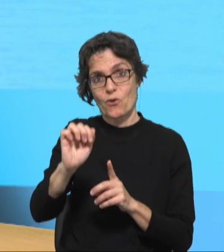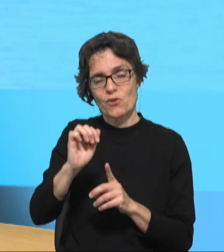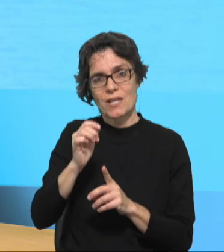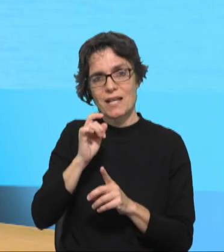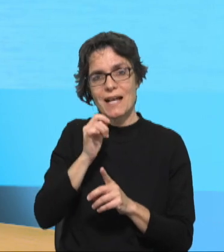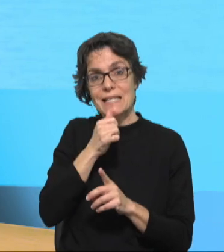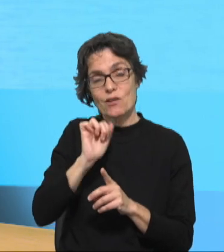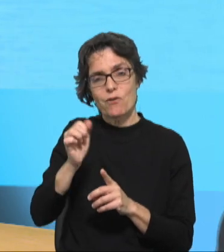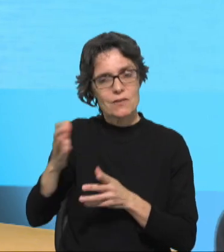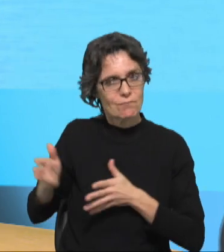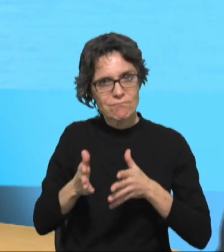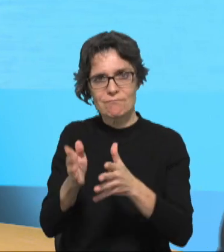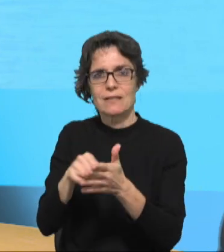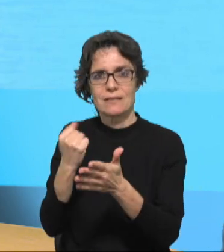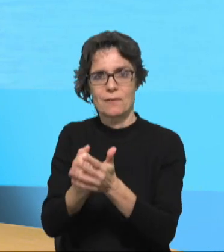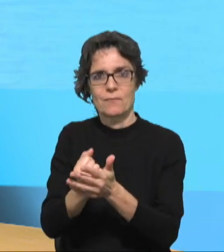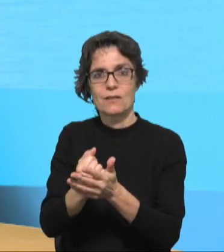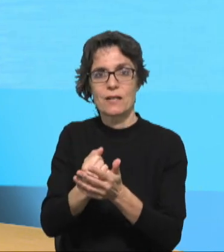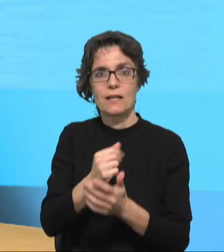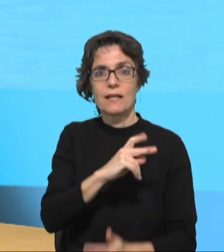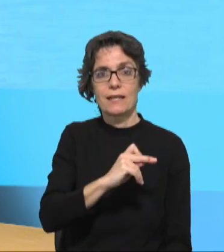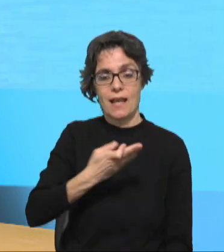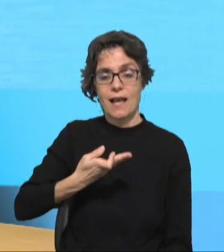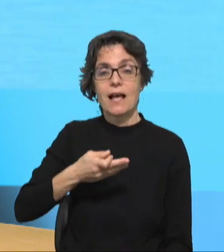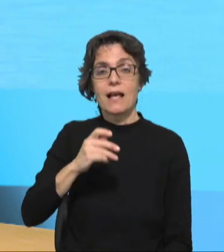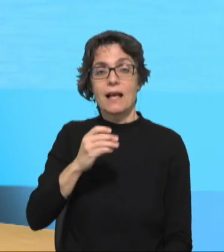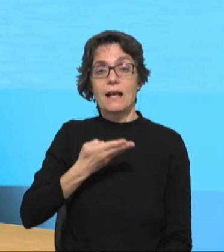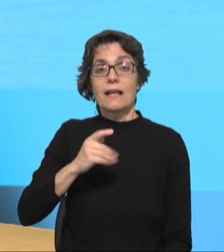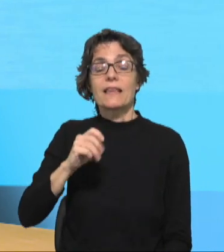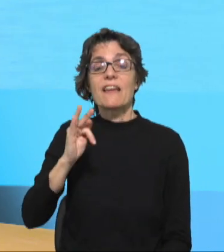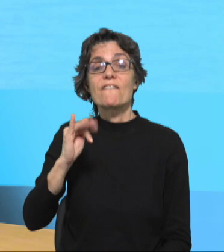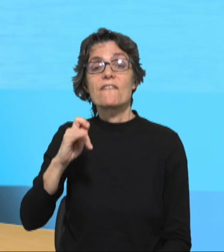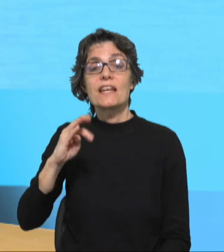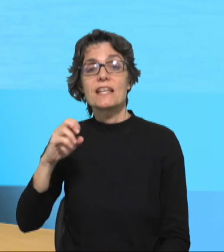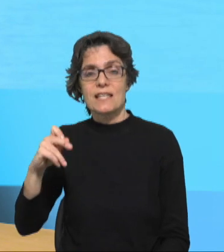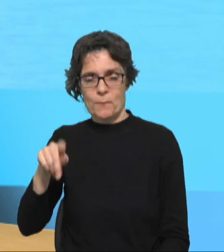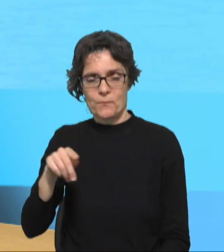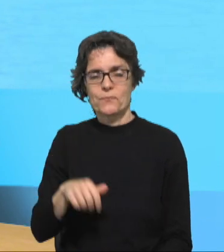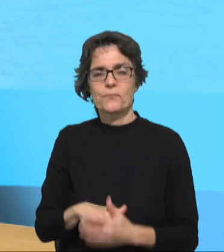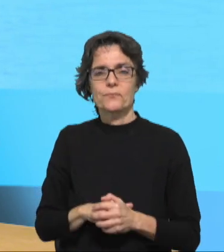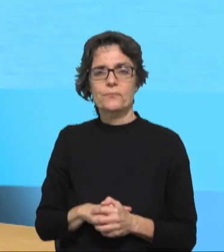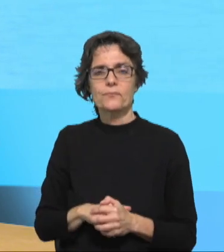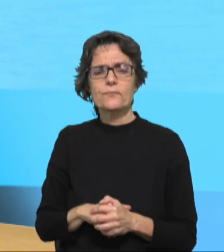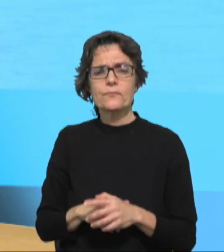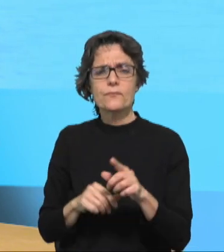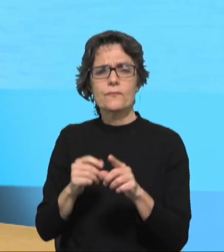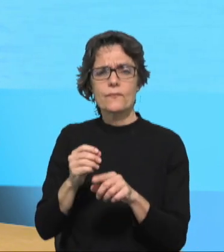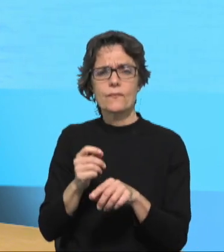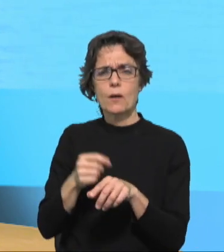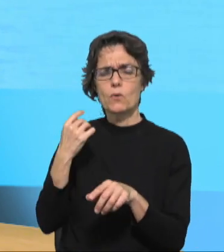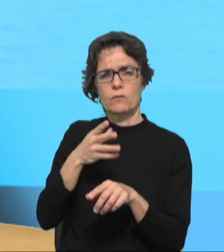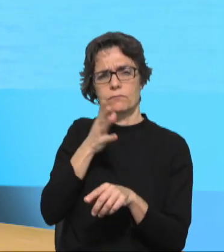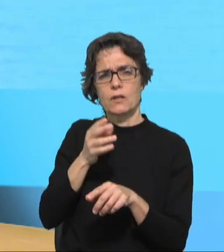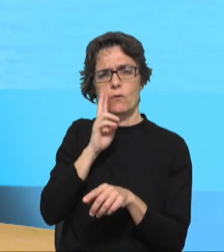jornal, aliás, falava há pouco tempo com um dos seus diretores, o Cônego Eduardo, e ele dizia